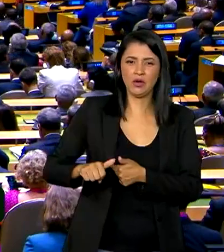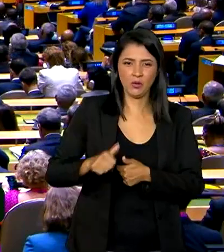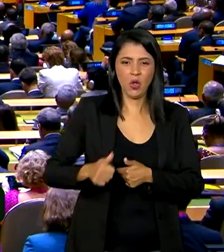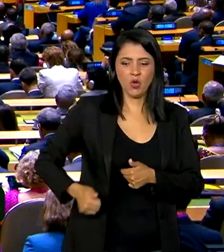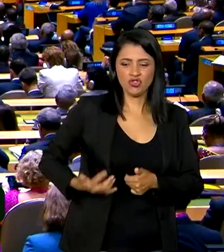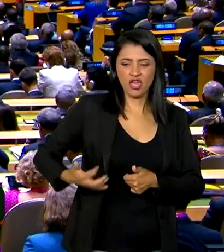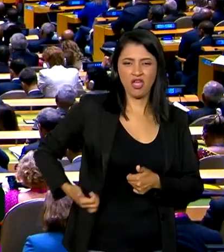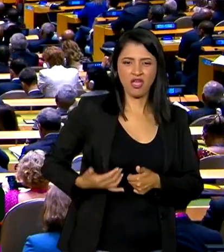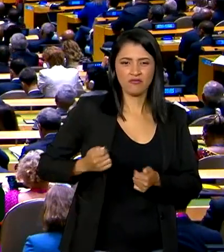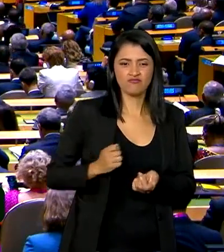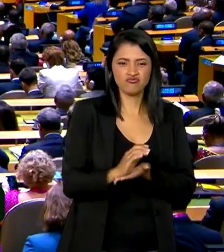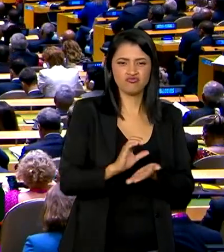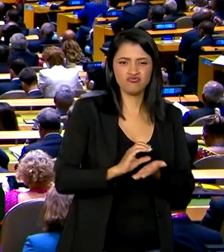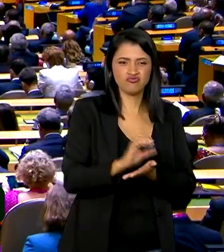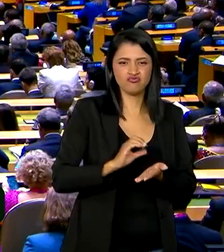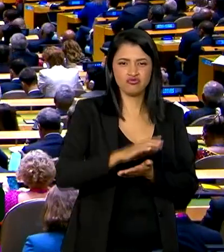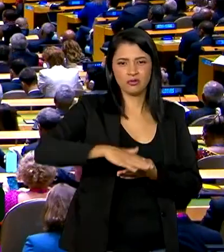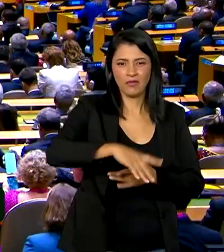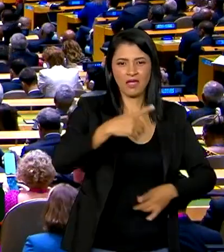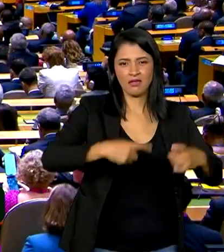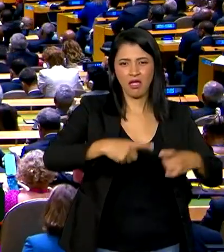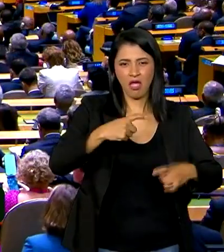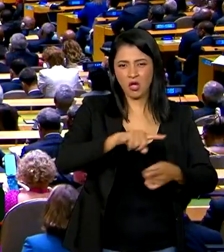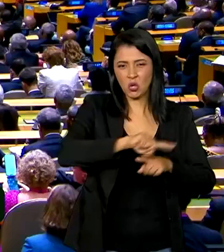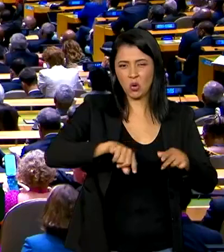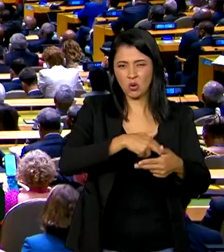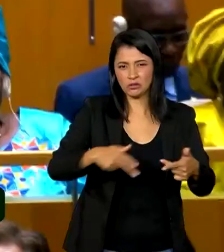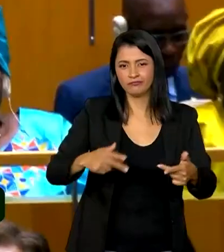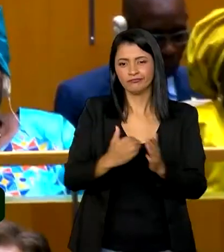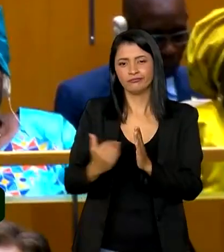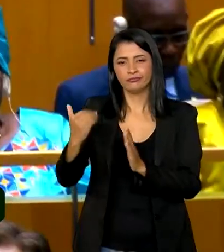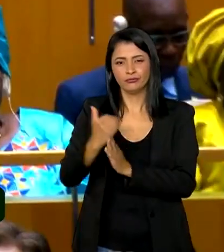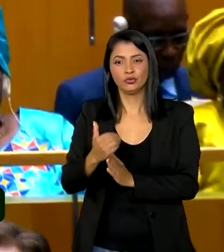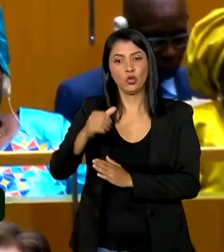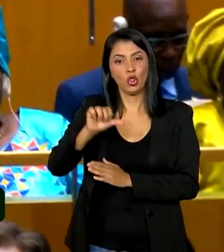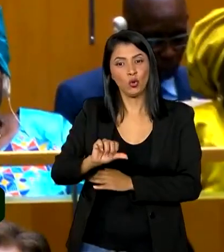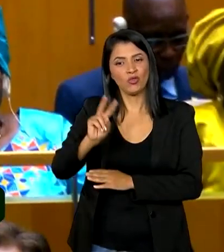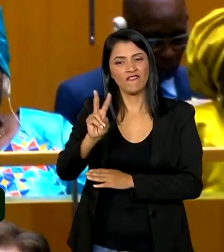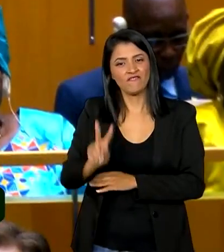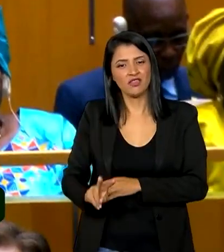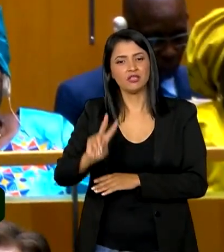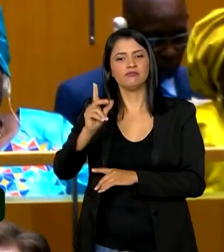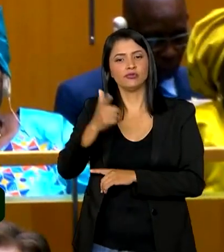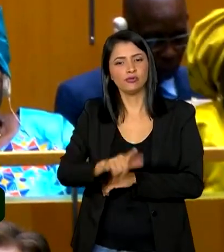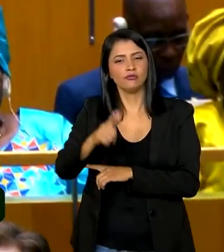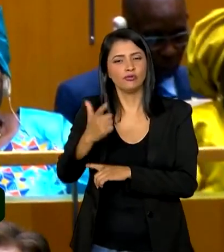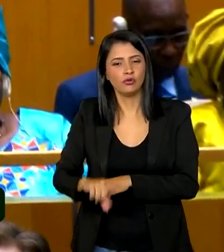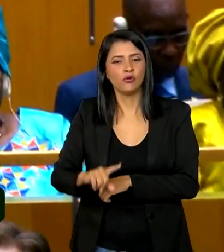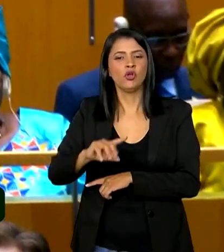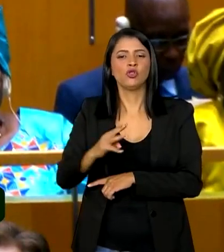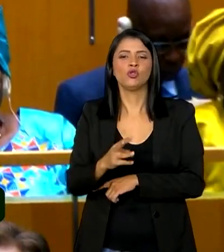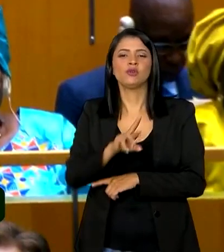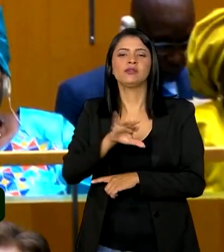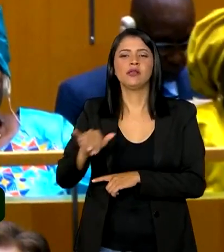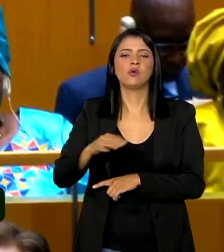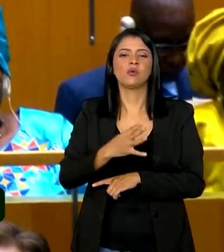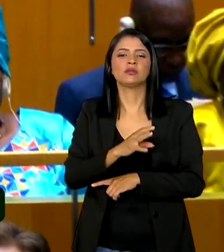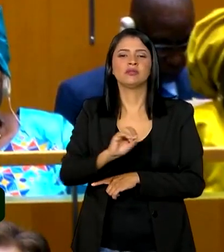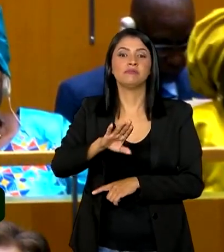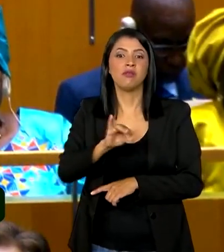globais cresceram pelo 9º ano consecutivo e atingiram 2 trilhões e 400 bilhões de